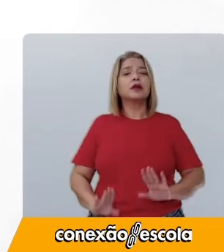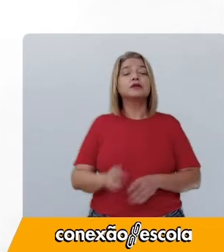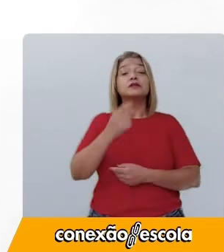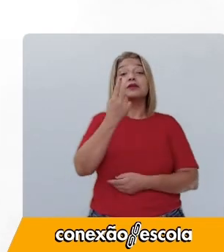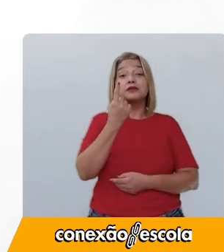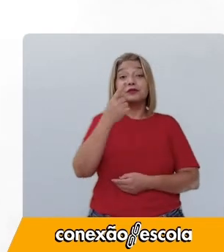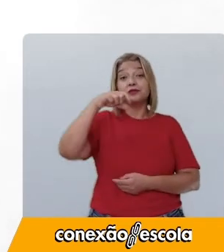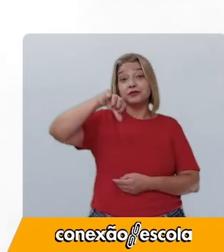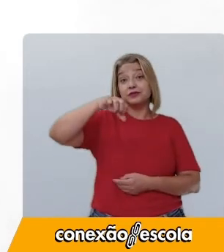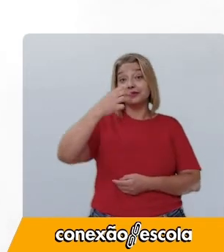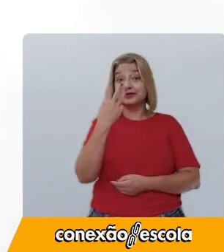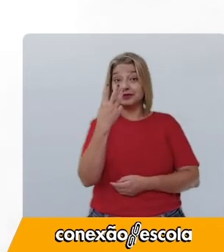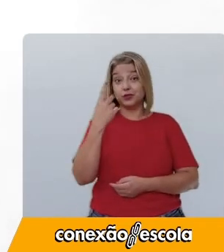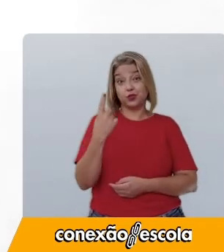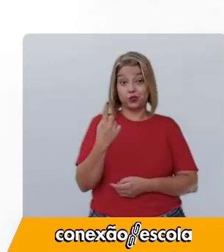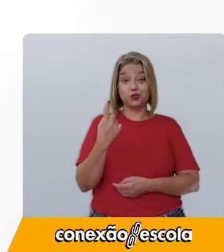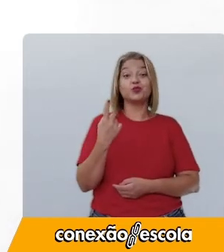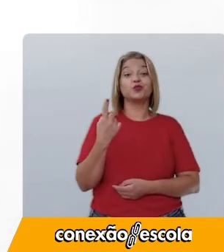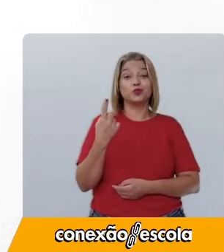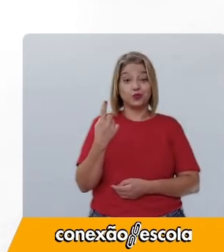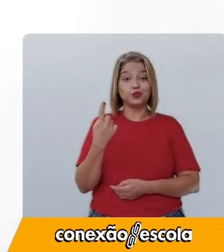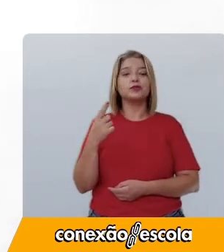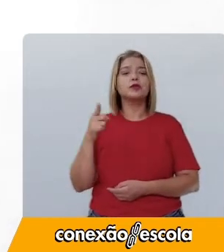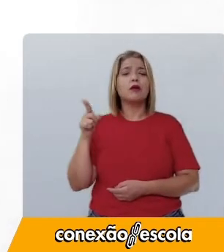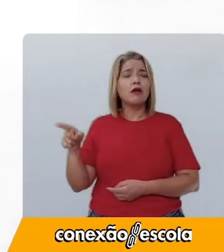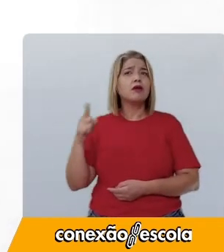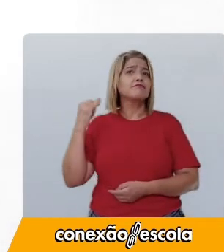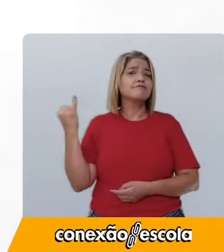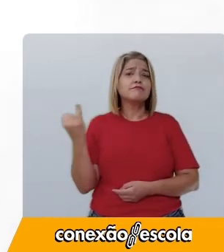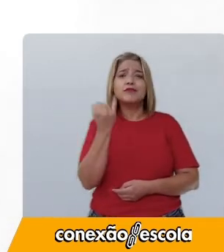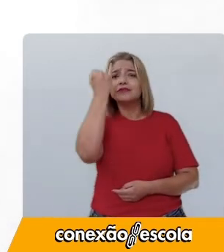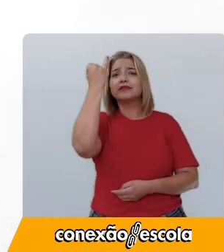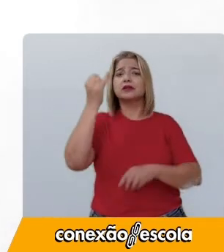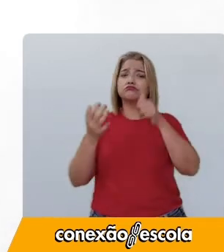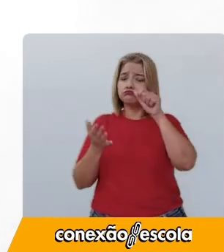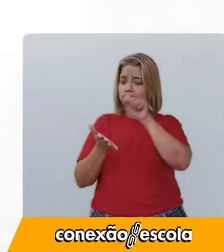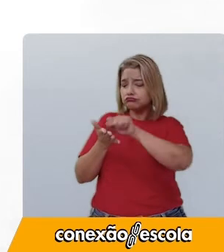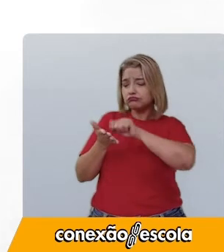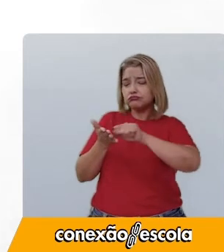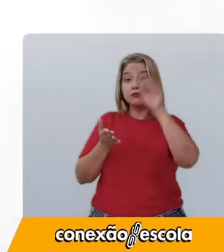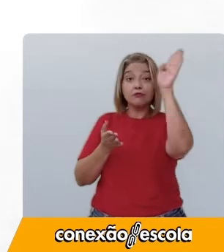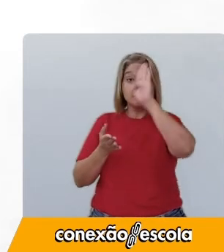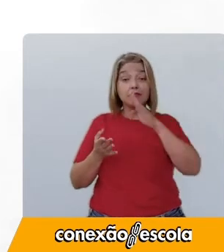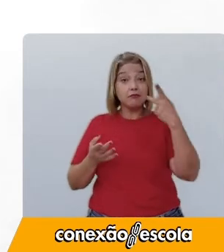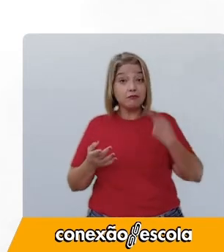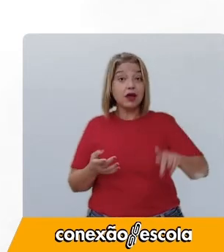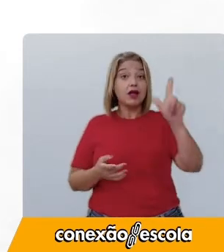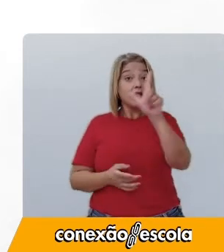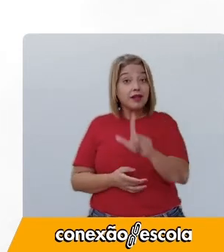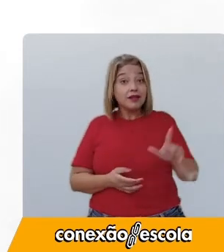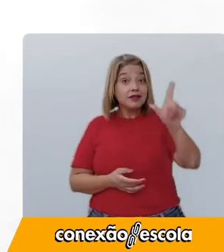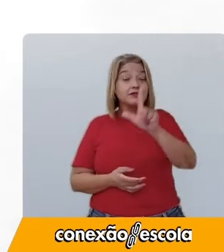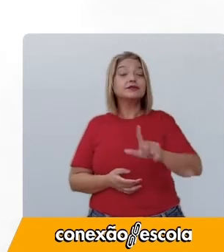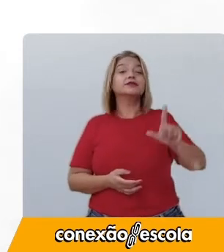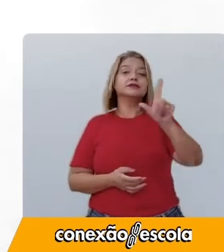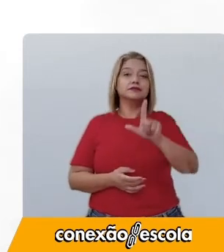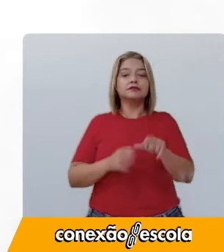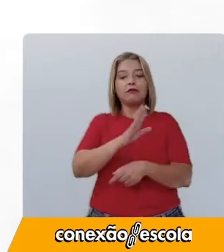em 1931. É uma importante escritora brasileira de literatura